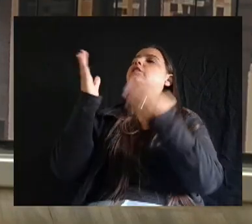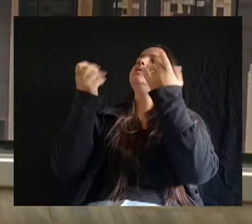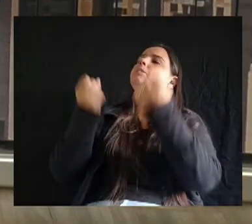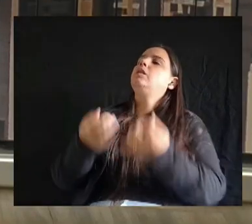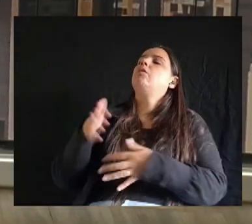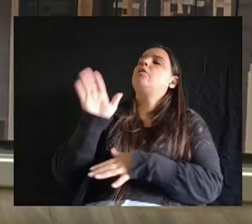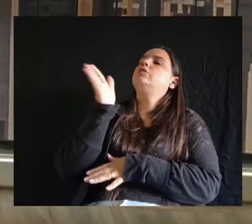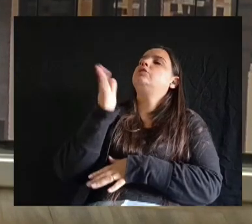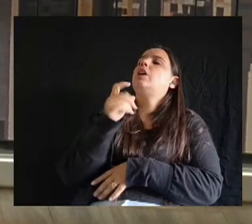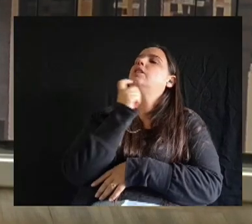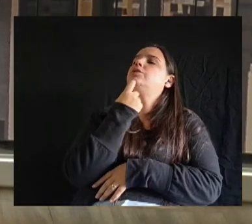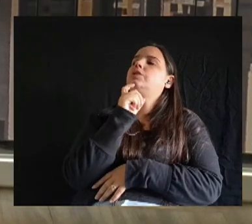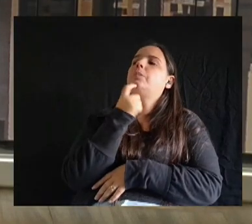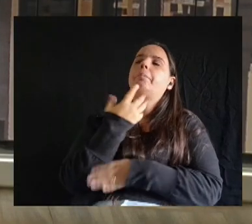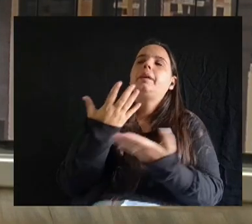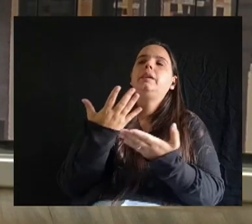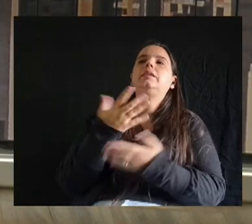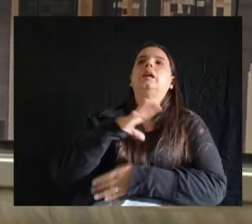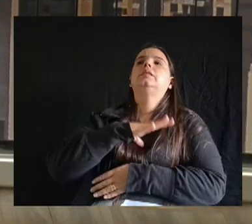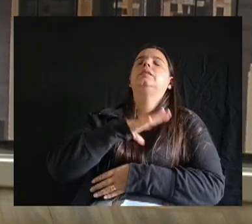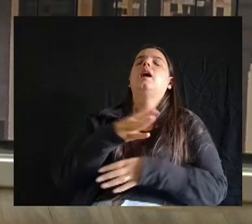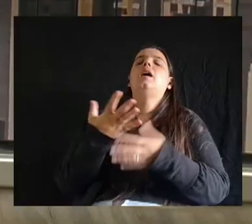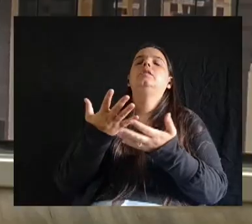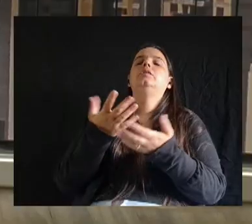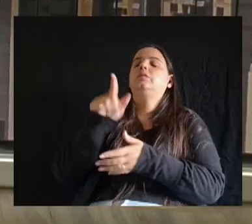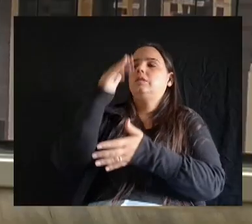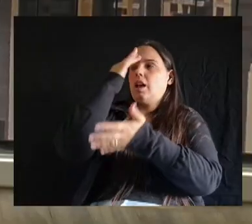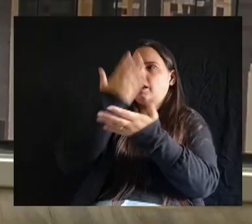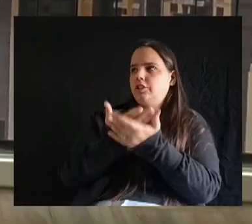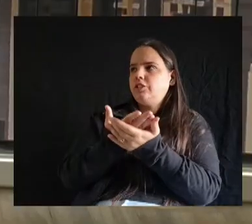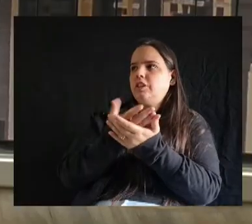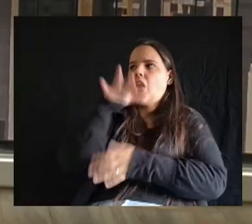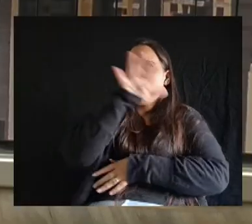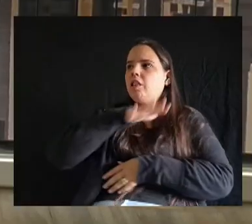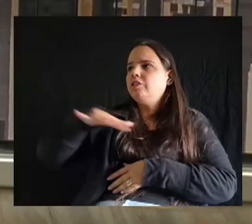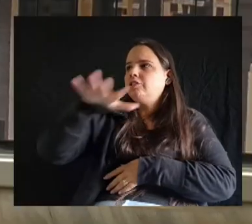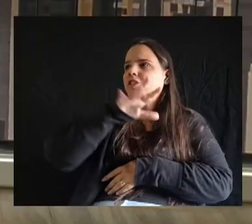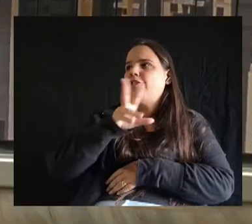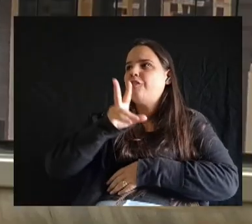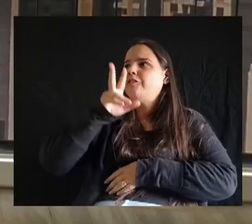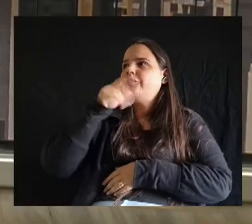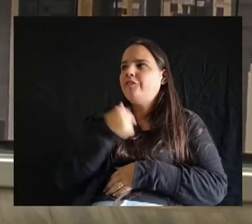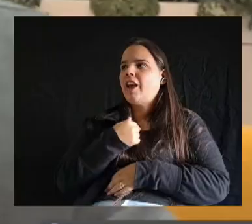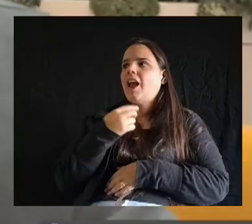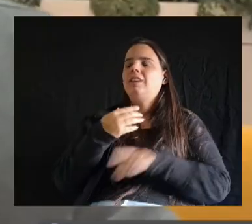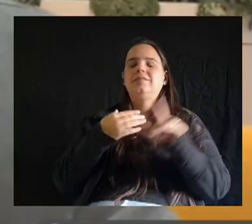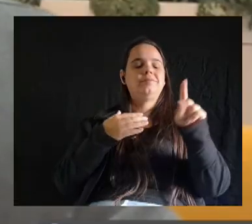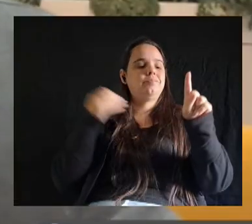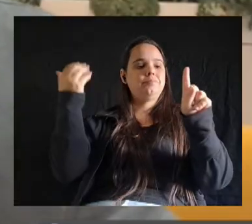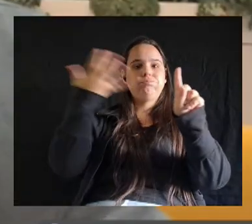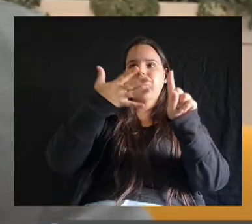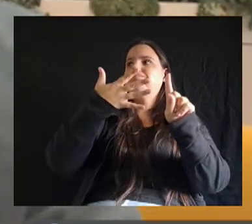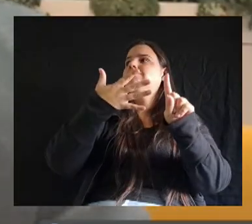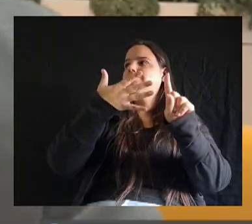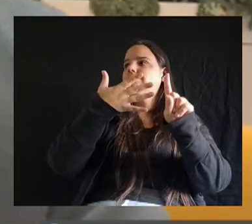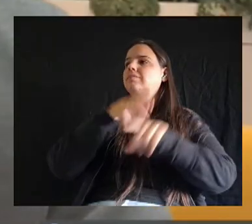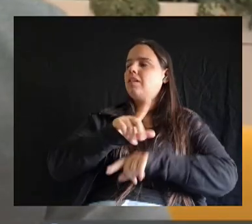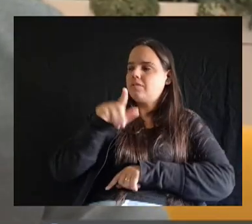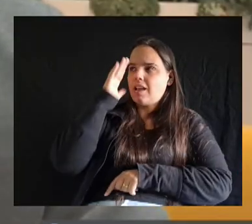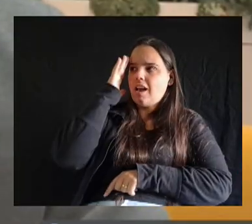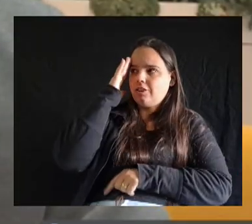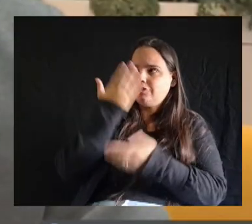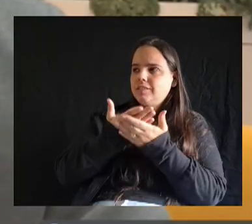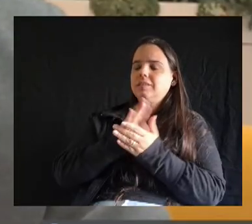Campinas. Você acredita que a nossa região vem se destacando nesse setor atualmente? Olha, Campinas